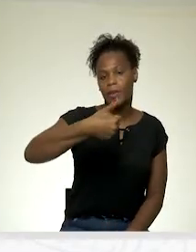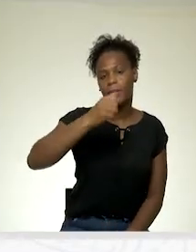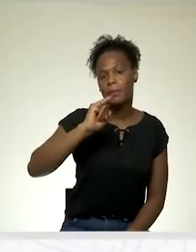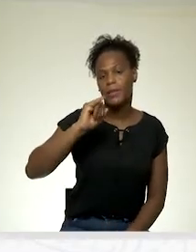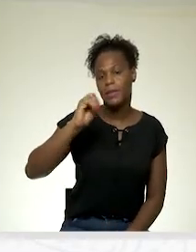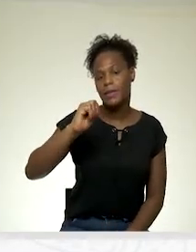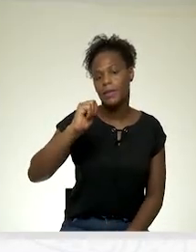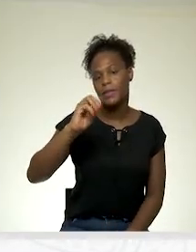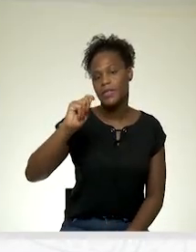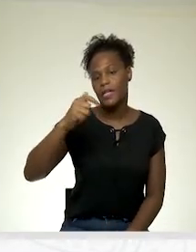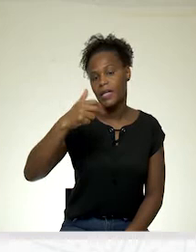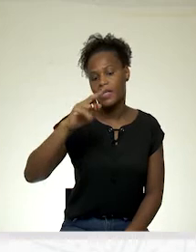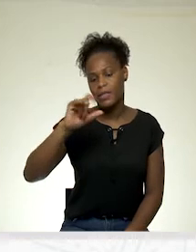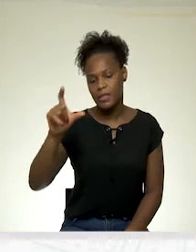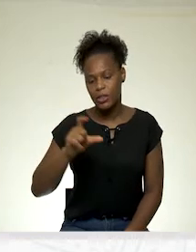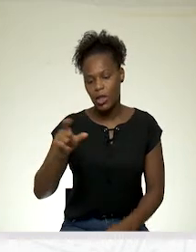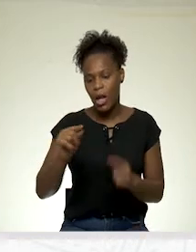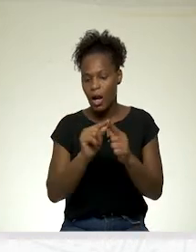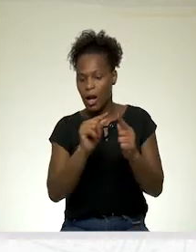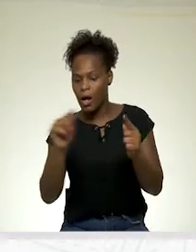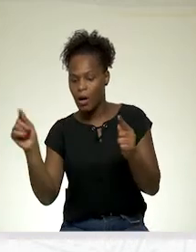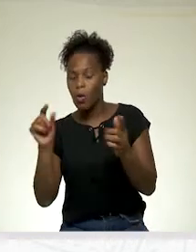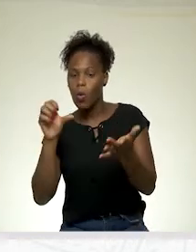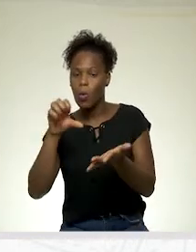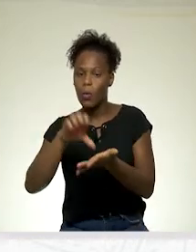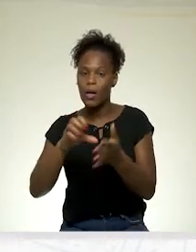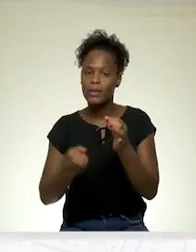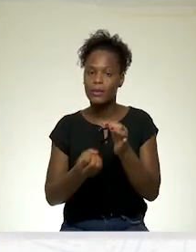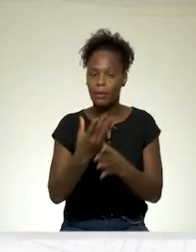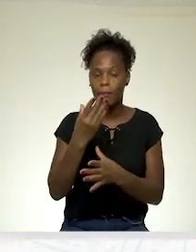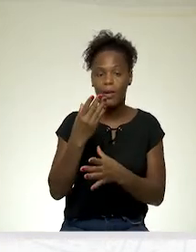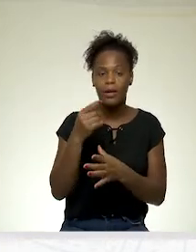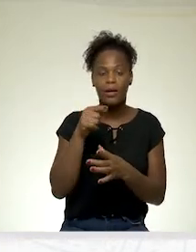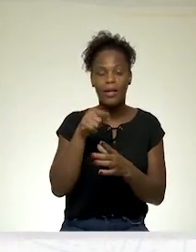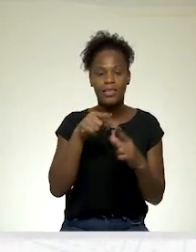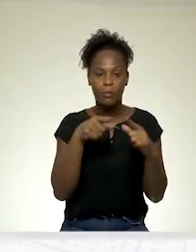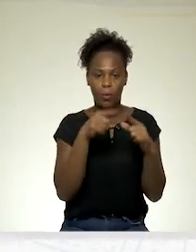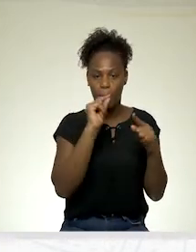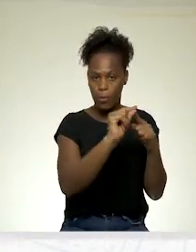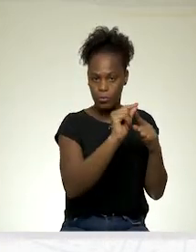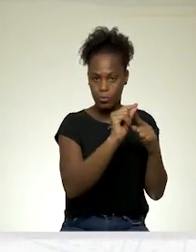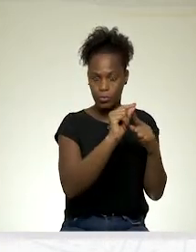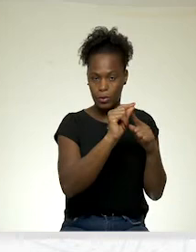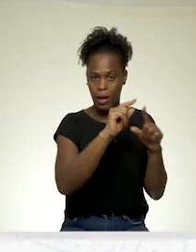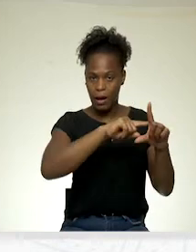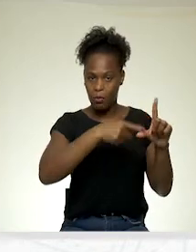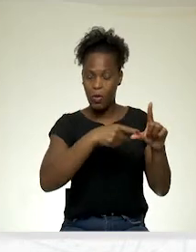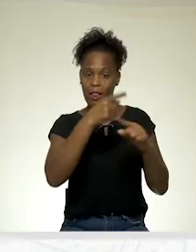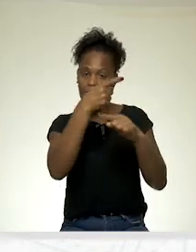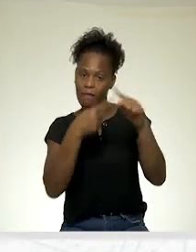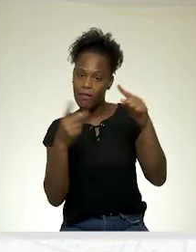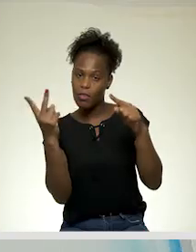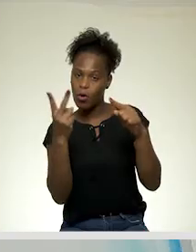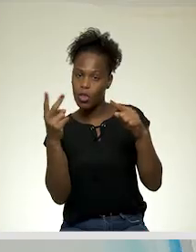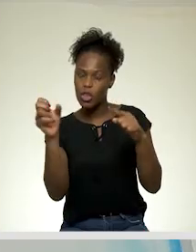a simireta com origem no vértice desse ângulo e que o divide em 2 geometricamente